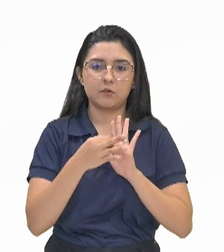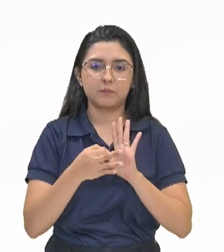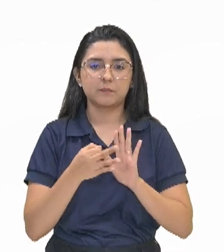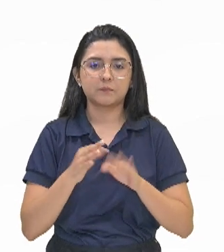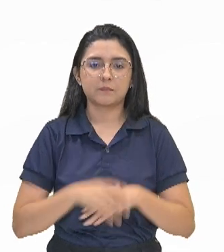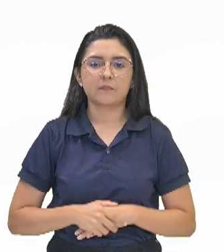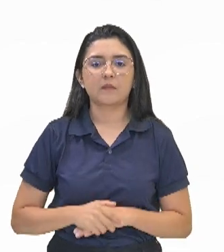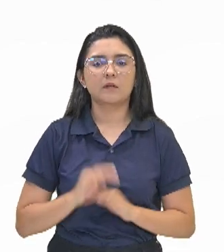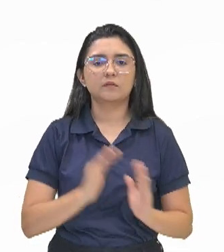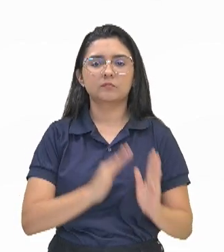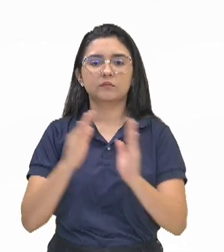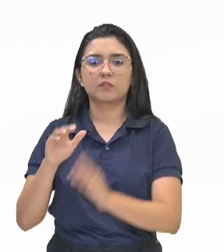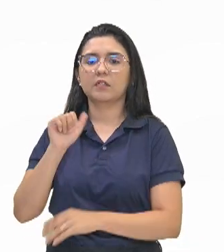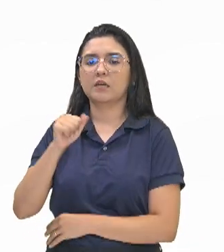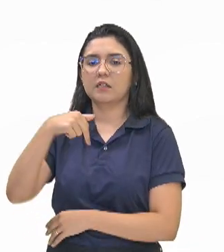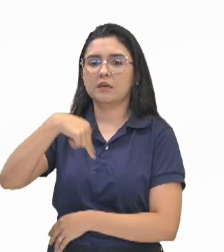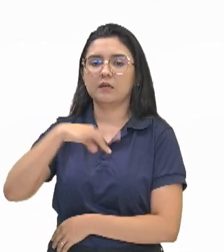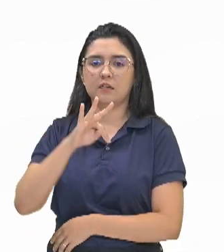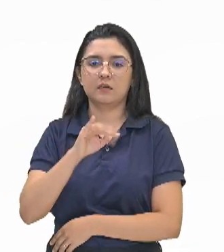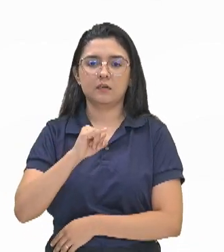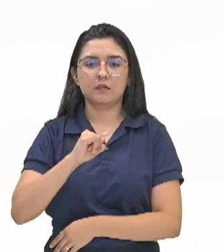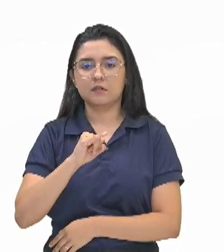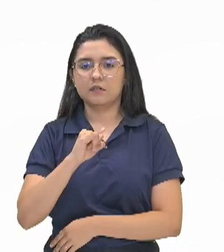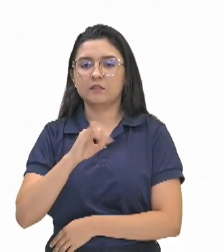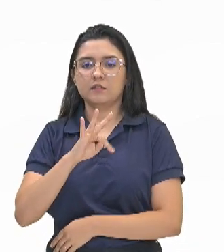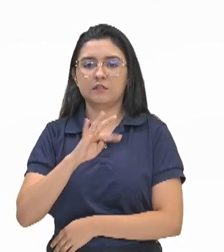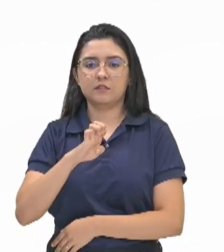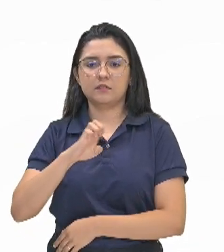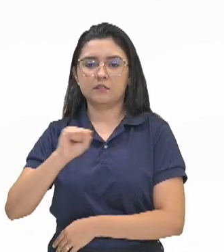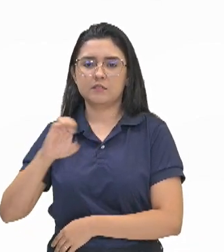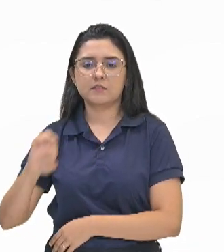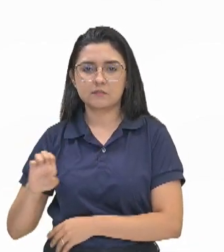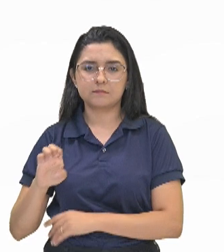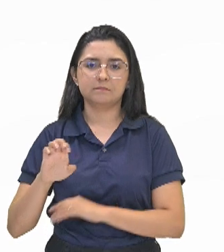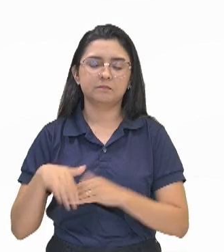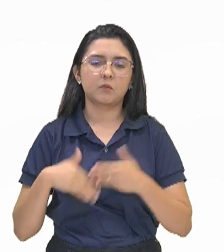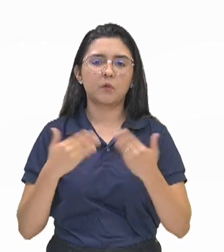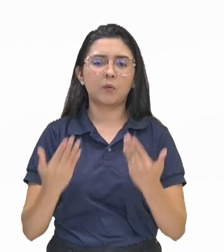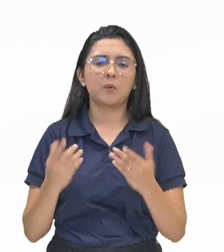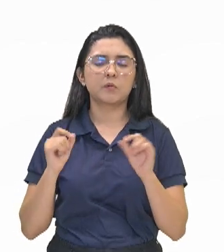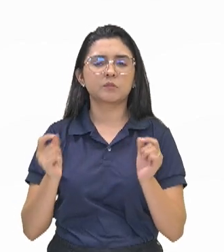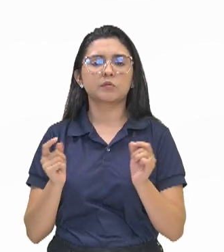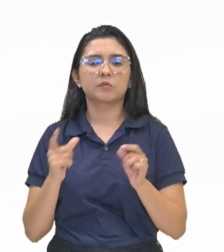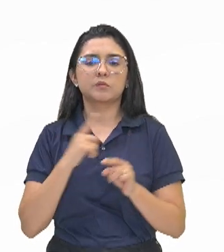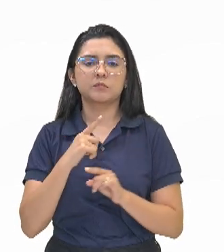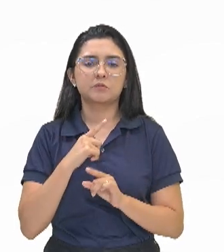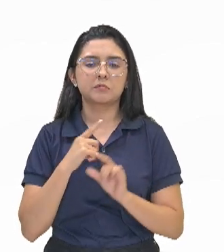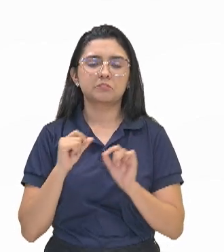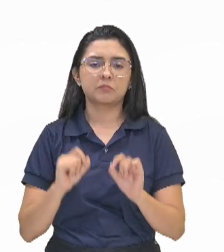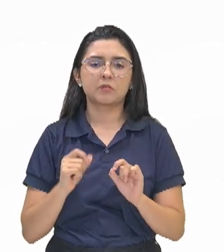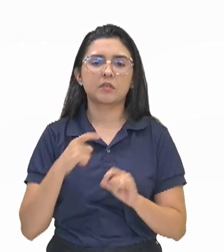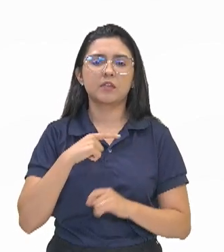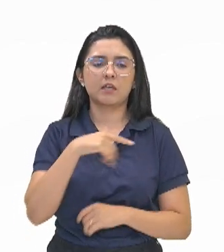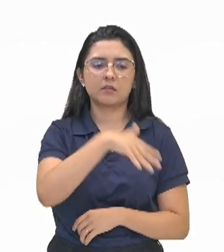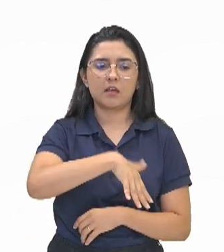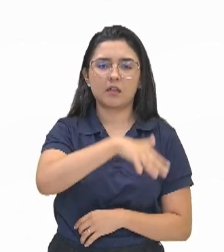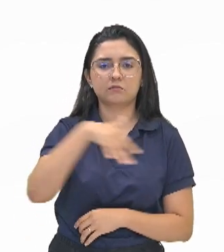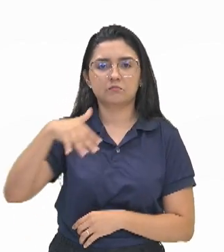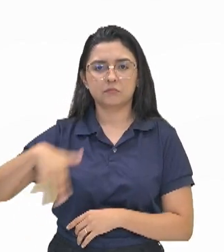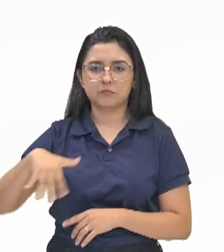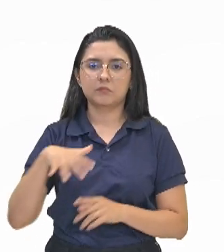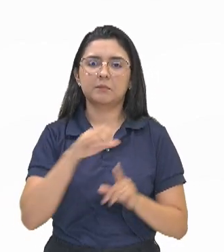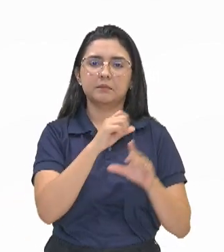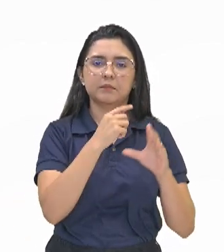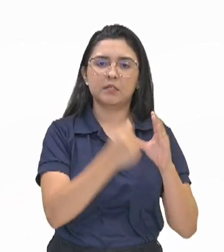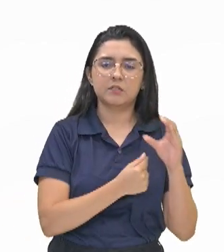quais são as contradições, né, que existem em torno do capitalismo e em torno do socialismo? Aí vai haver o